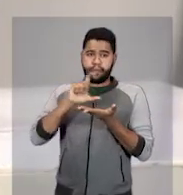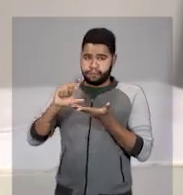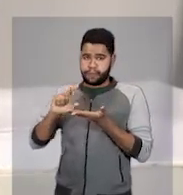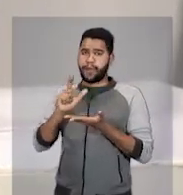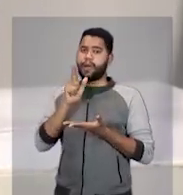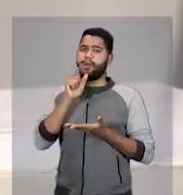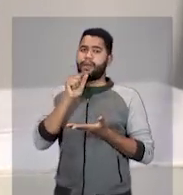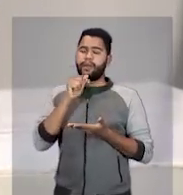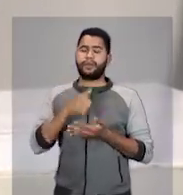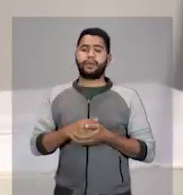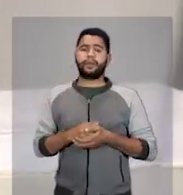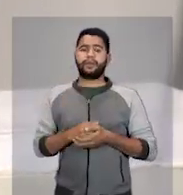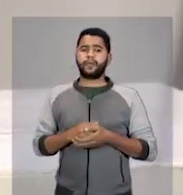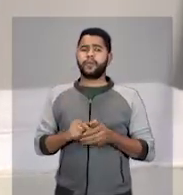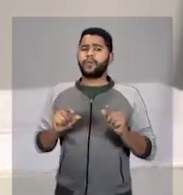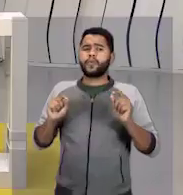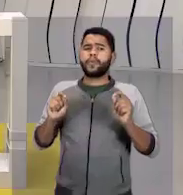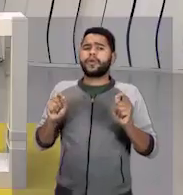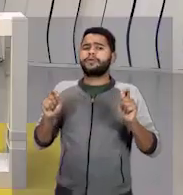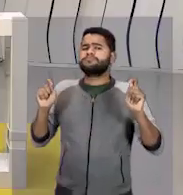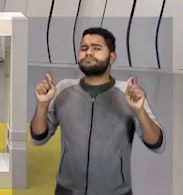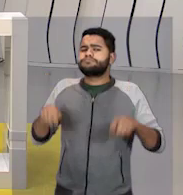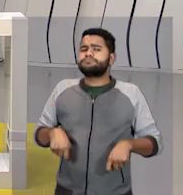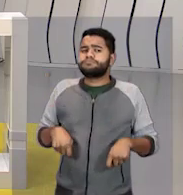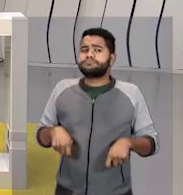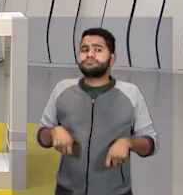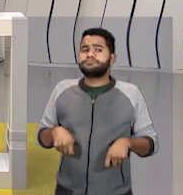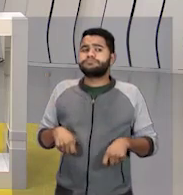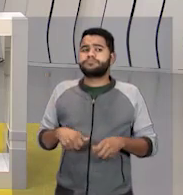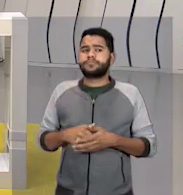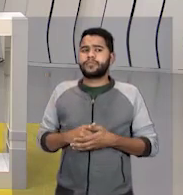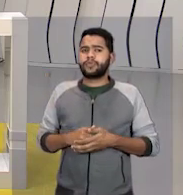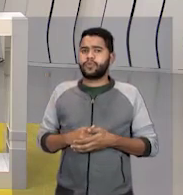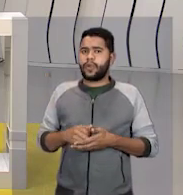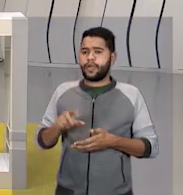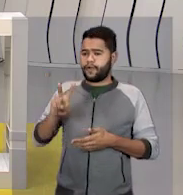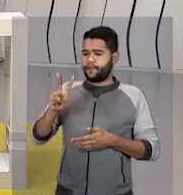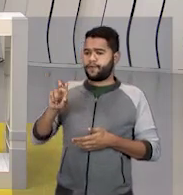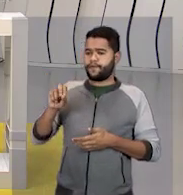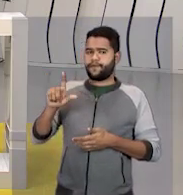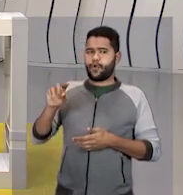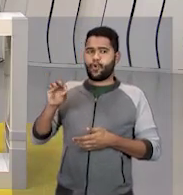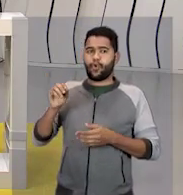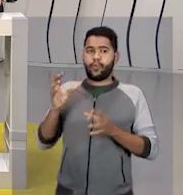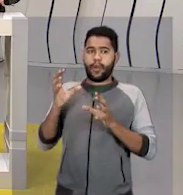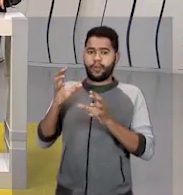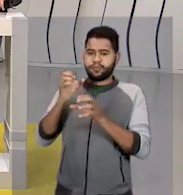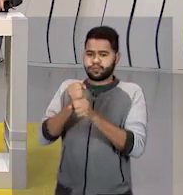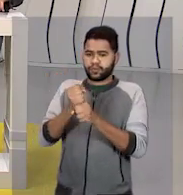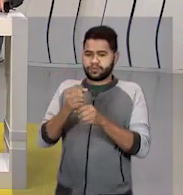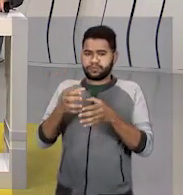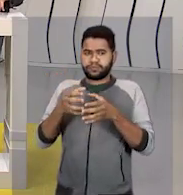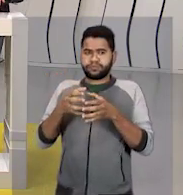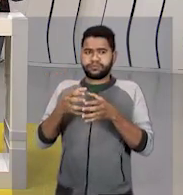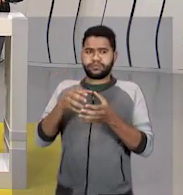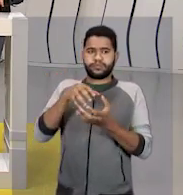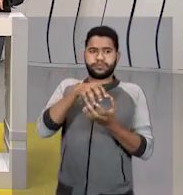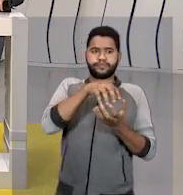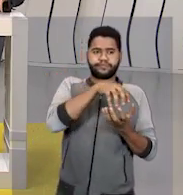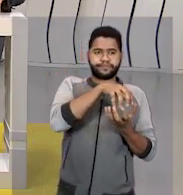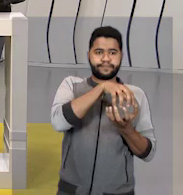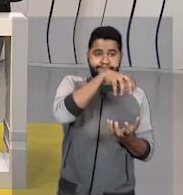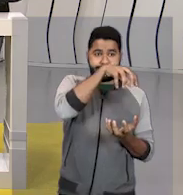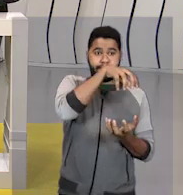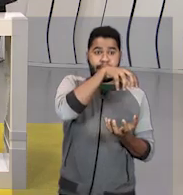água. O que vem a ser a capacidade? Não é o volume? Nós não temos um volume maior de água nesse